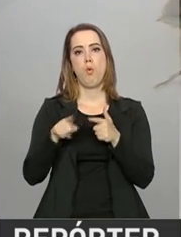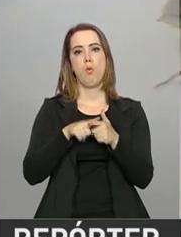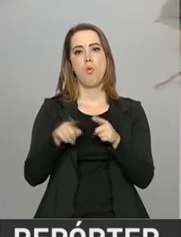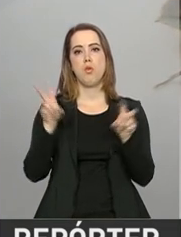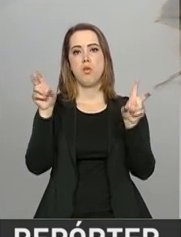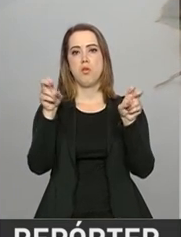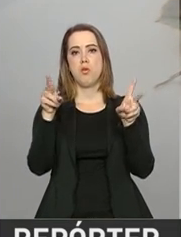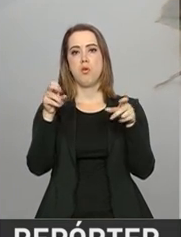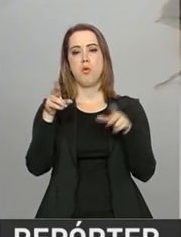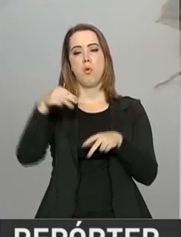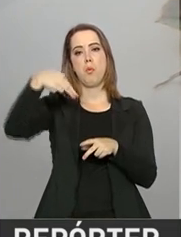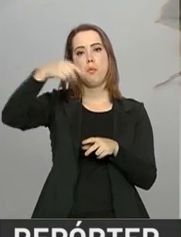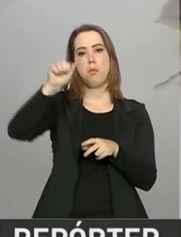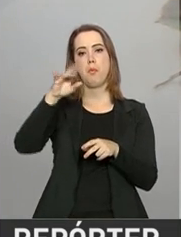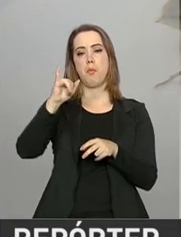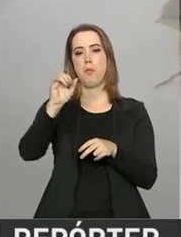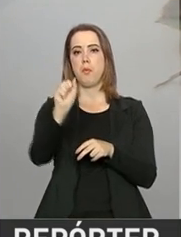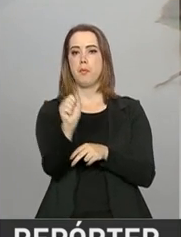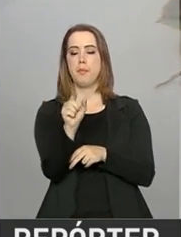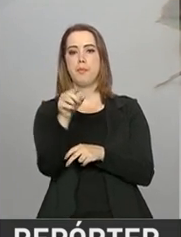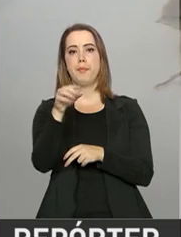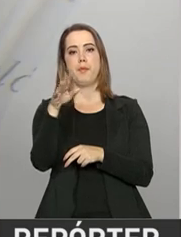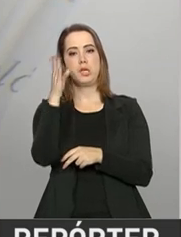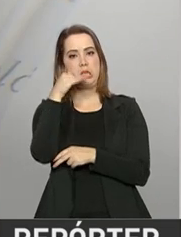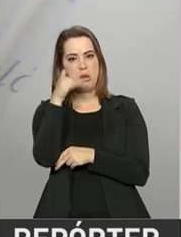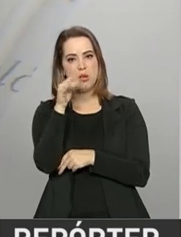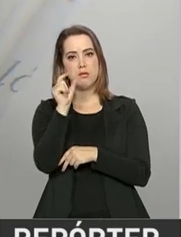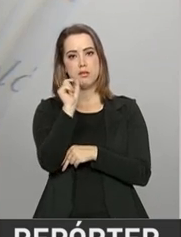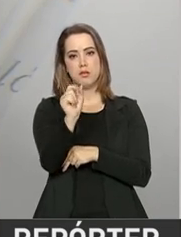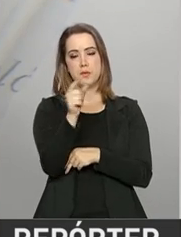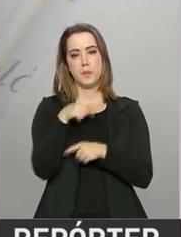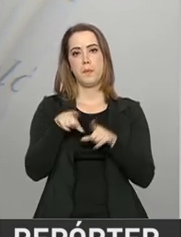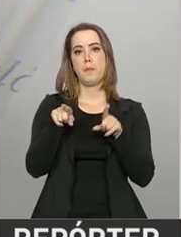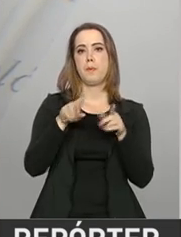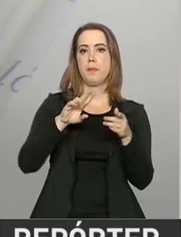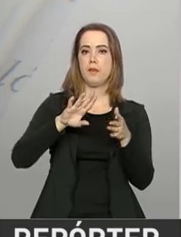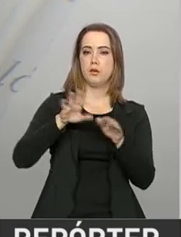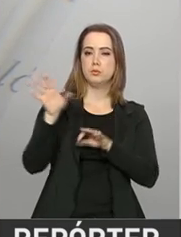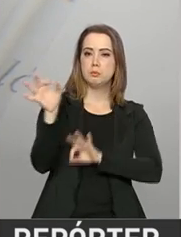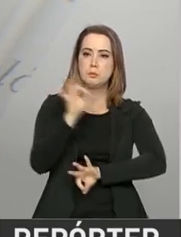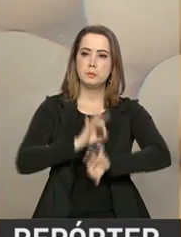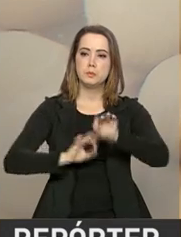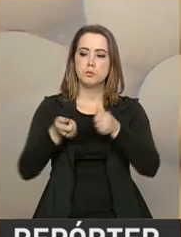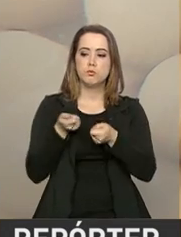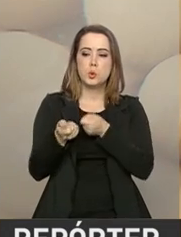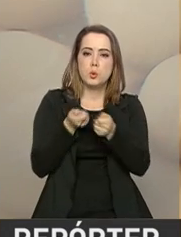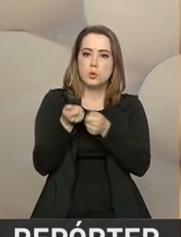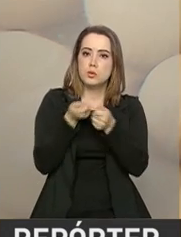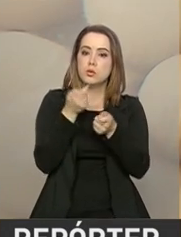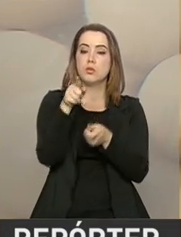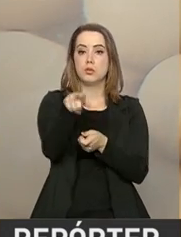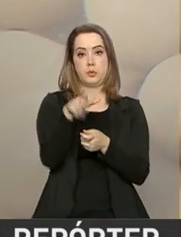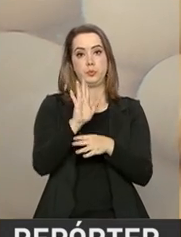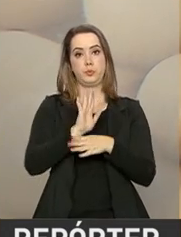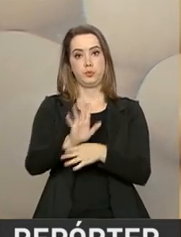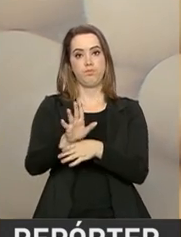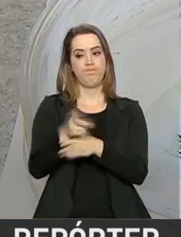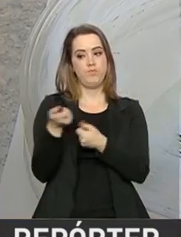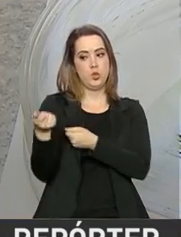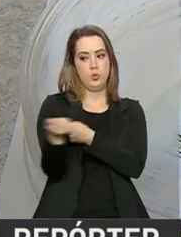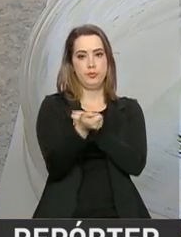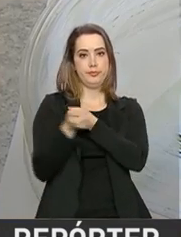suga a seiva do caule e das sementes das plantas para controlar a praga os produtores investem pesado e